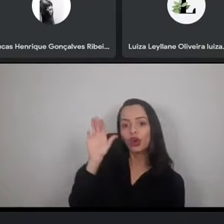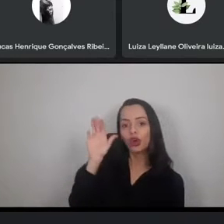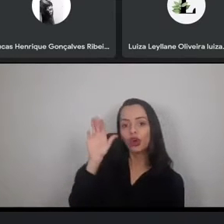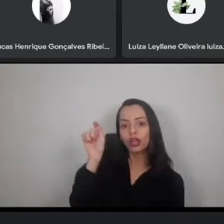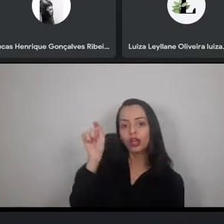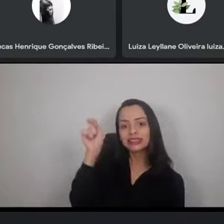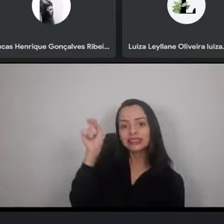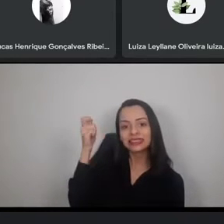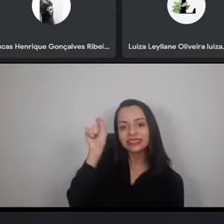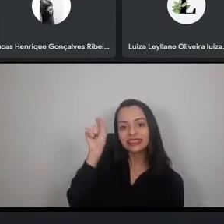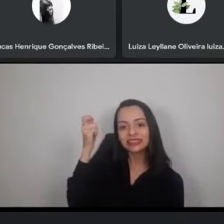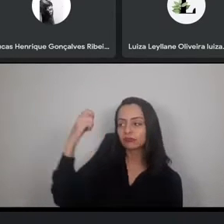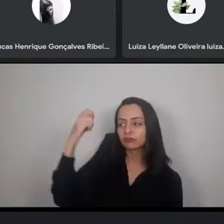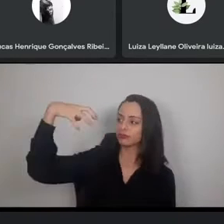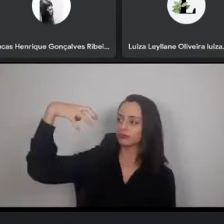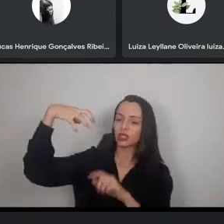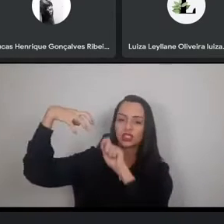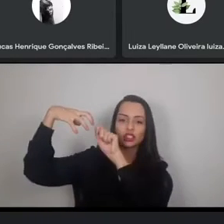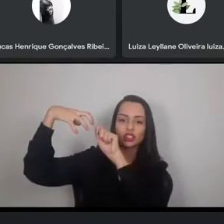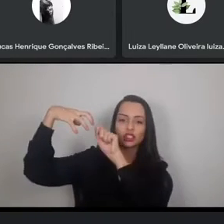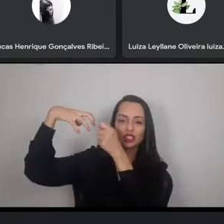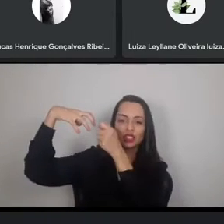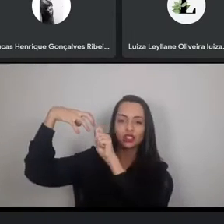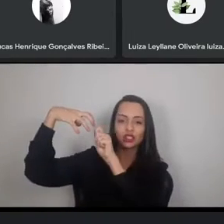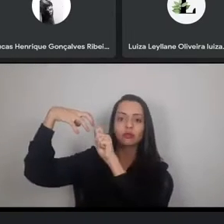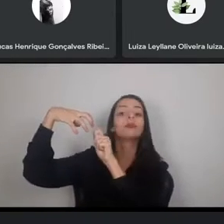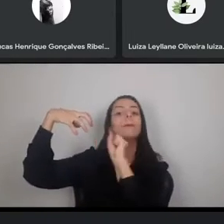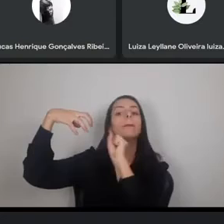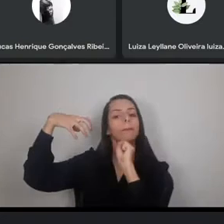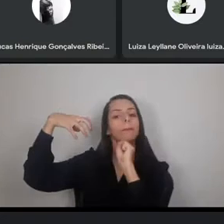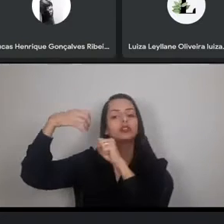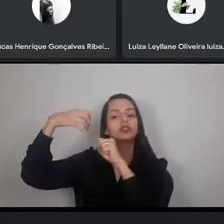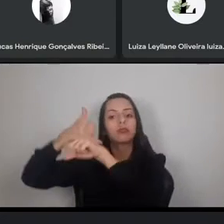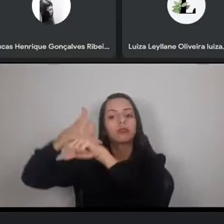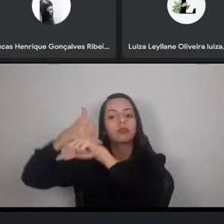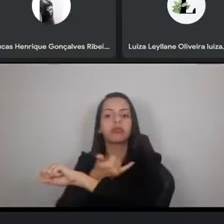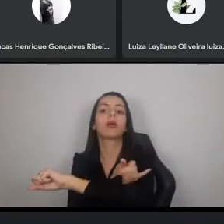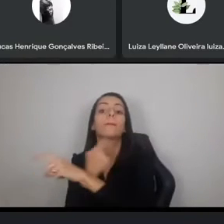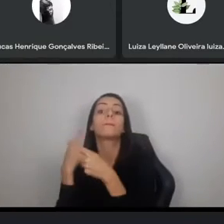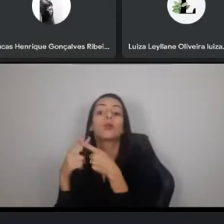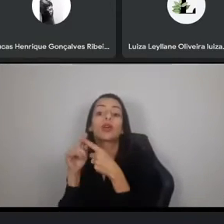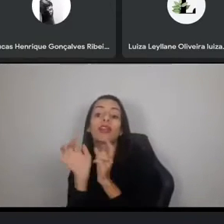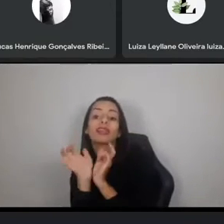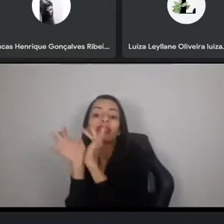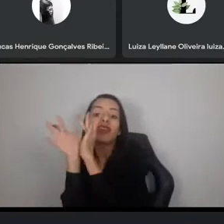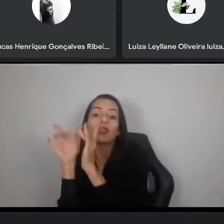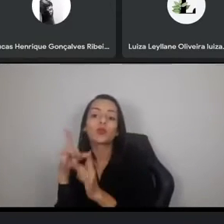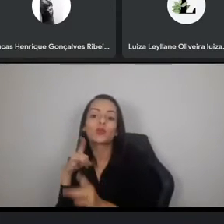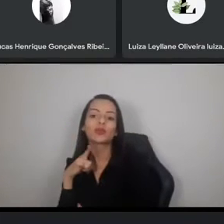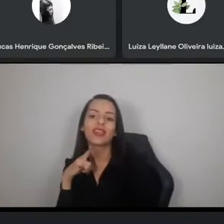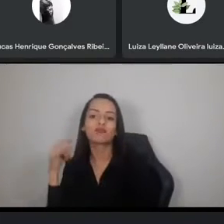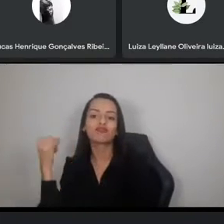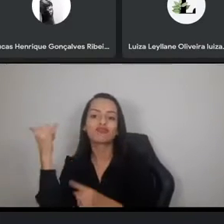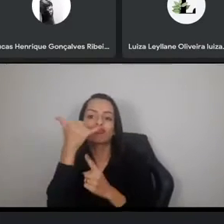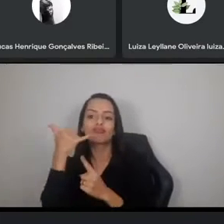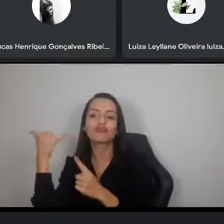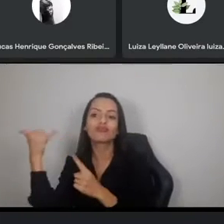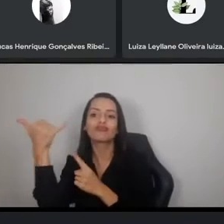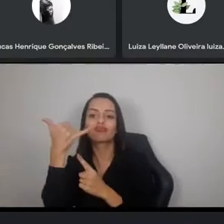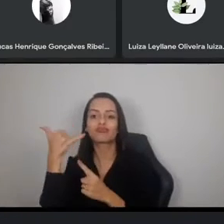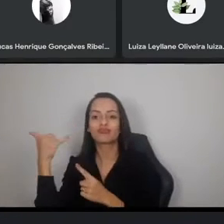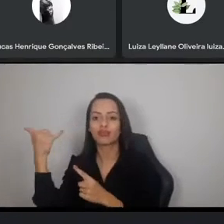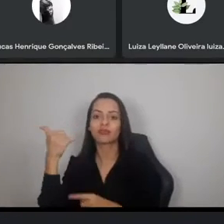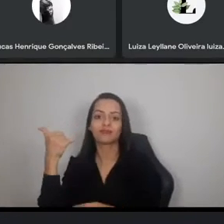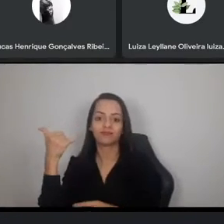chuveiro, podemos sofrer um choque elétrico devido à carga residual, à carga de fuga que tem presente no chuveiro.